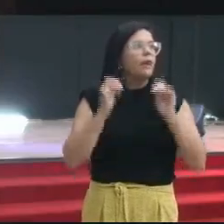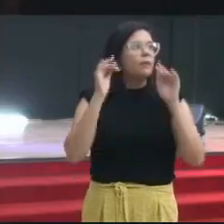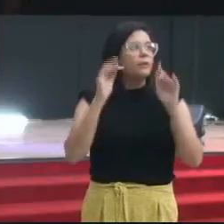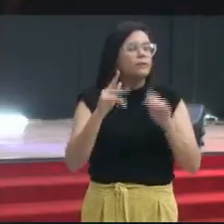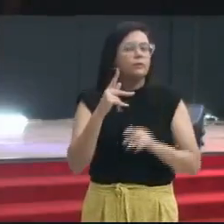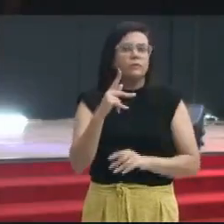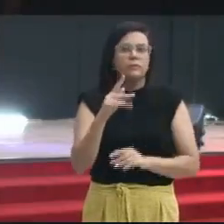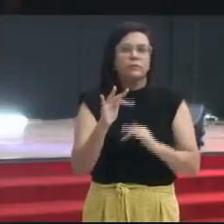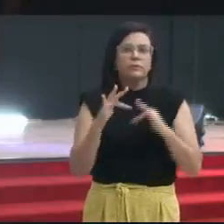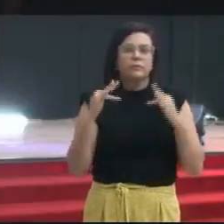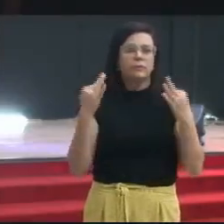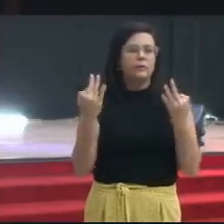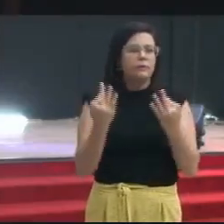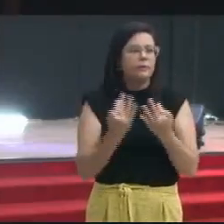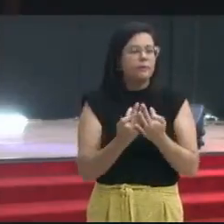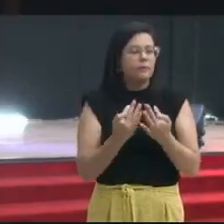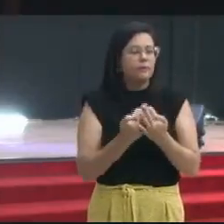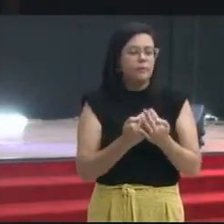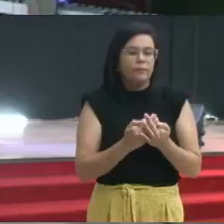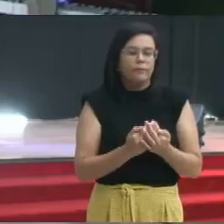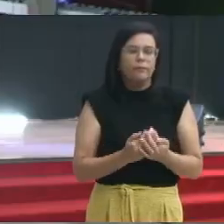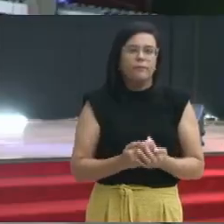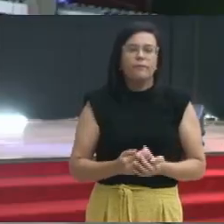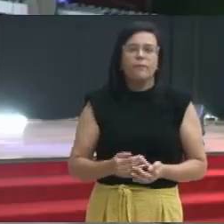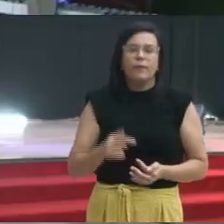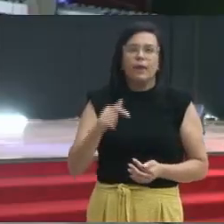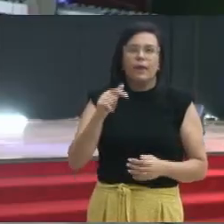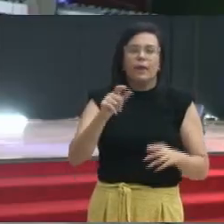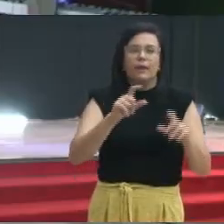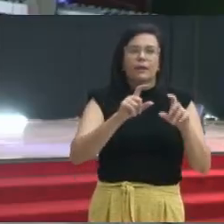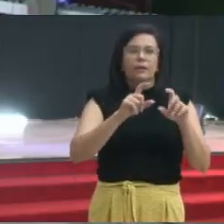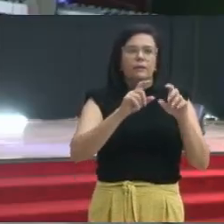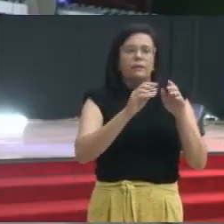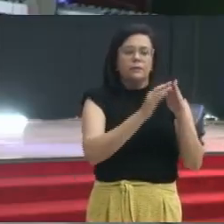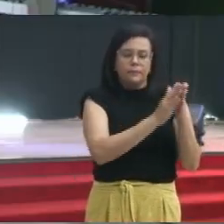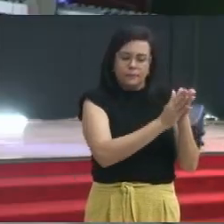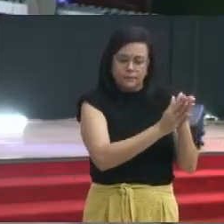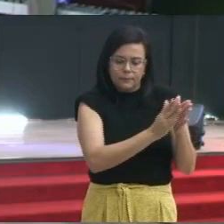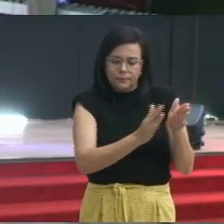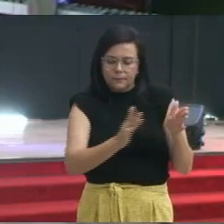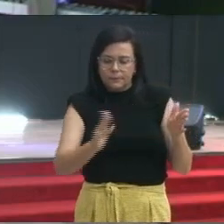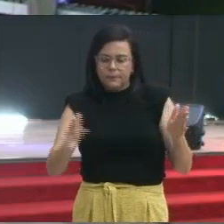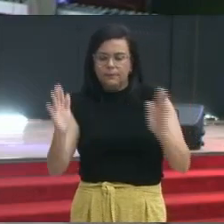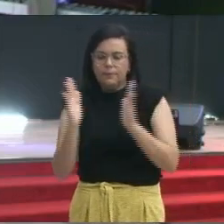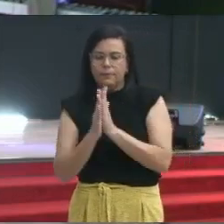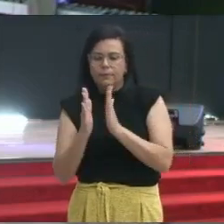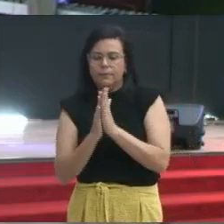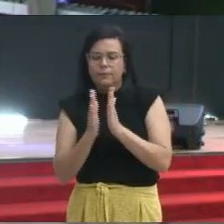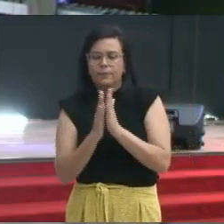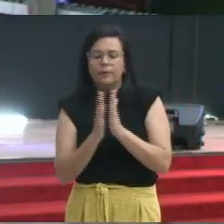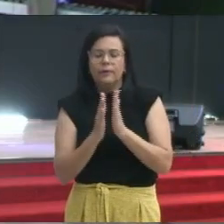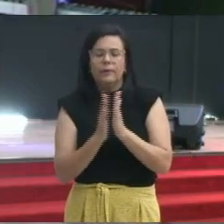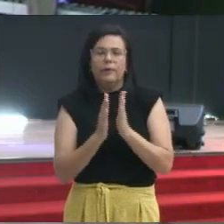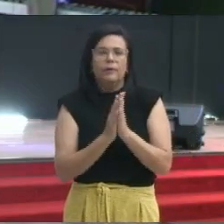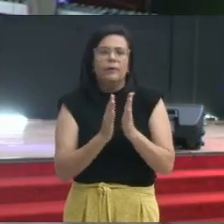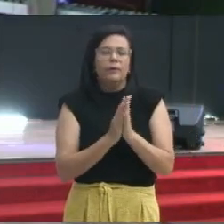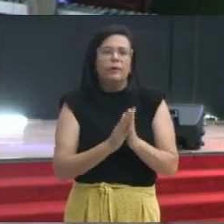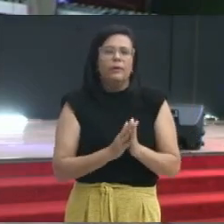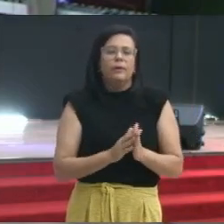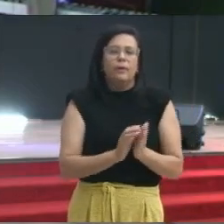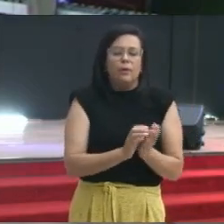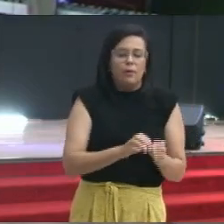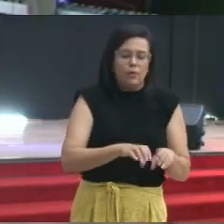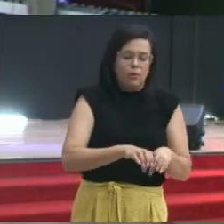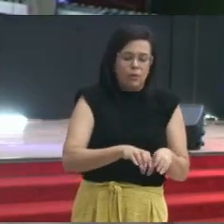sua família. E essa campanha Casa de Bênçãos, ela está baseada num texto da Bíblia, de 1 Crônicas,